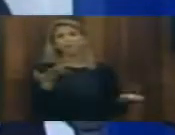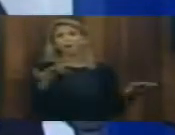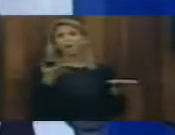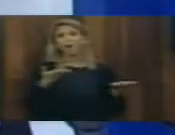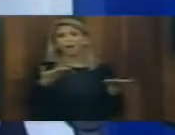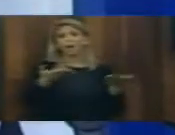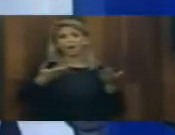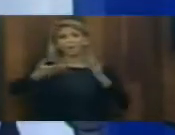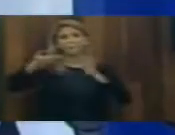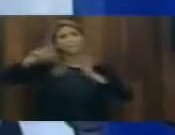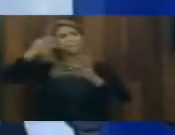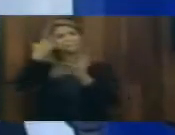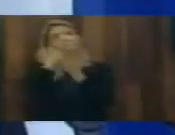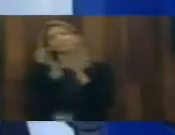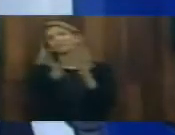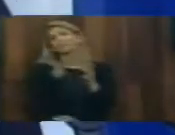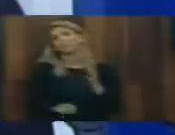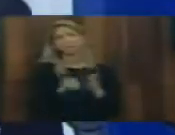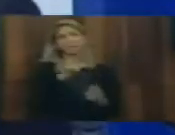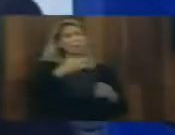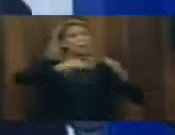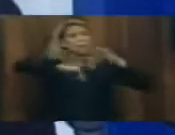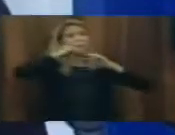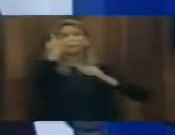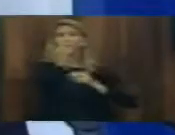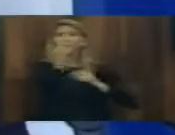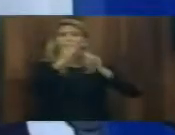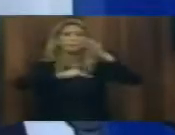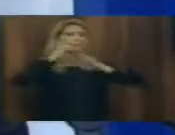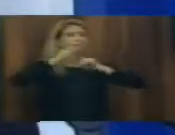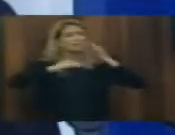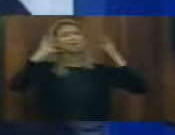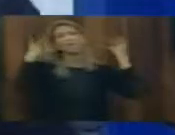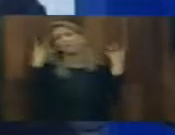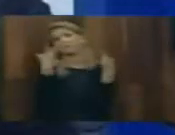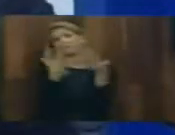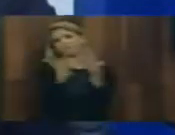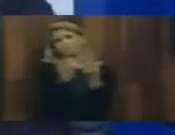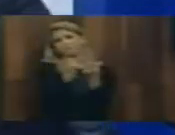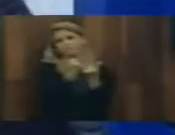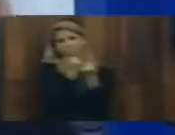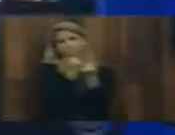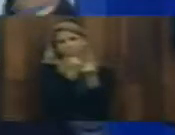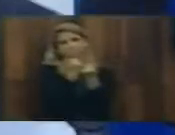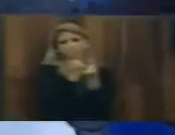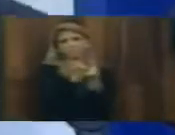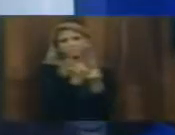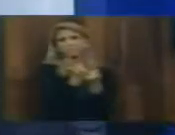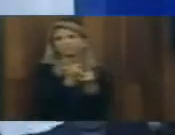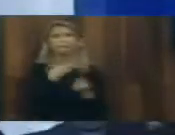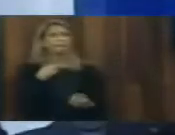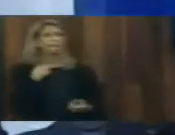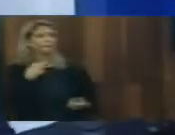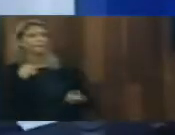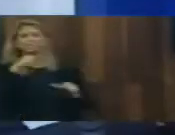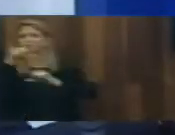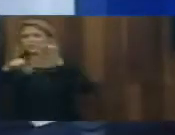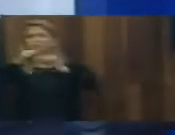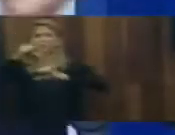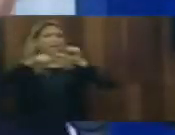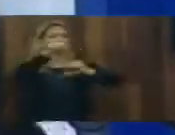perderem esse auxílio. E não é simplesmente colocar outra assistente no